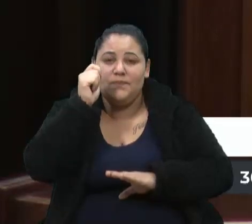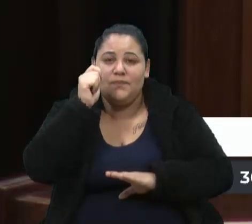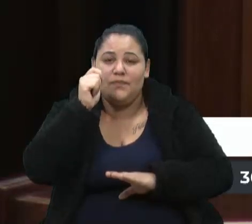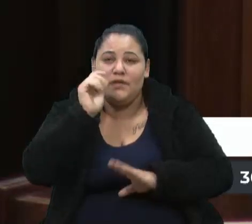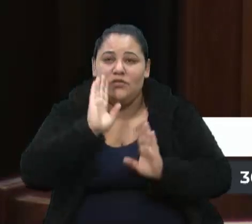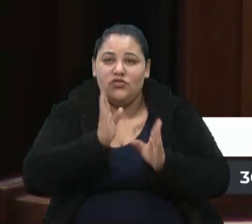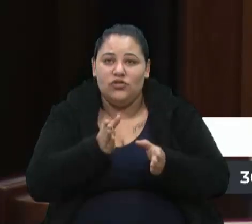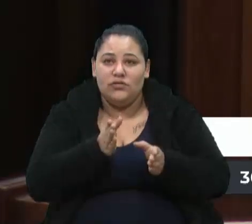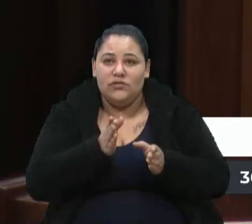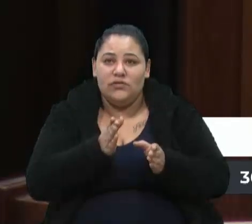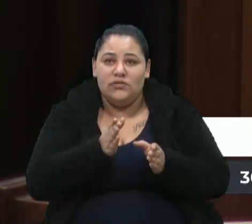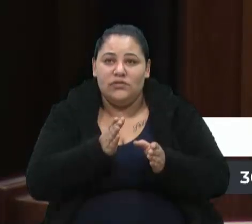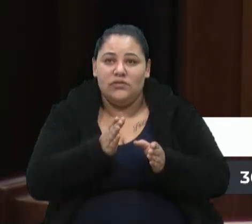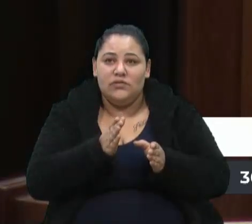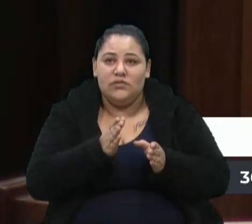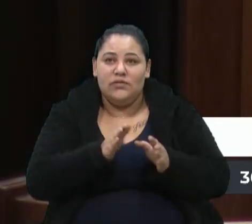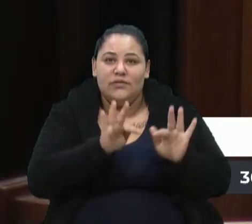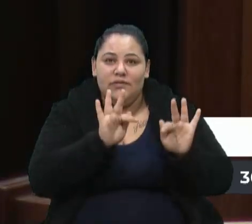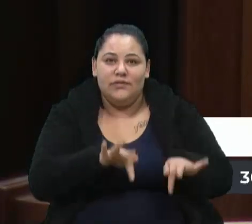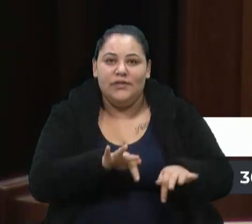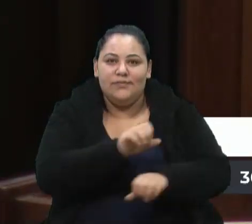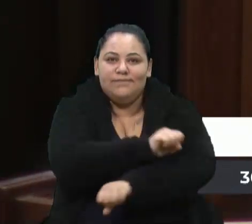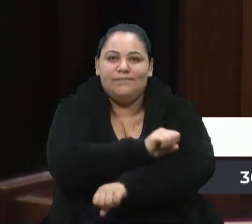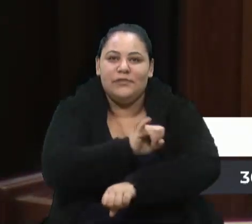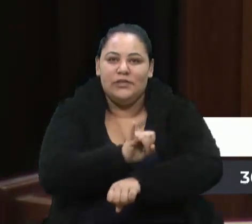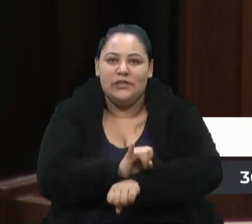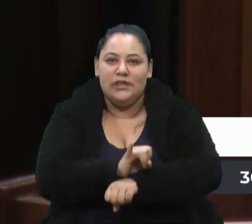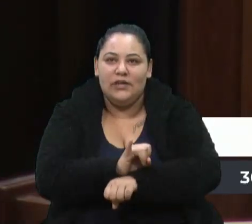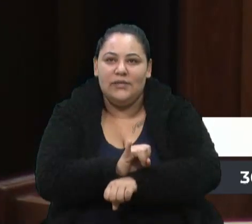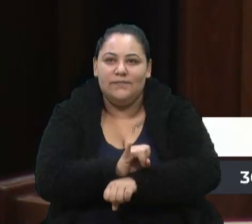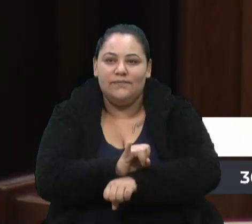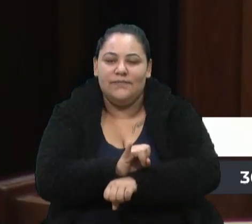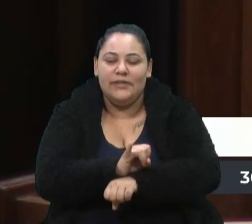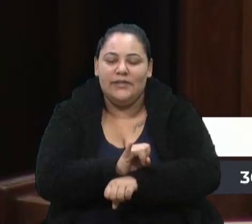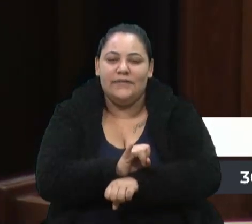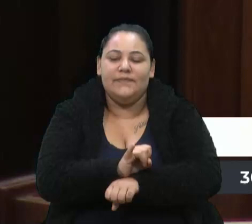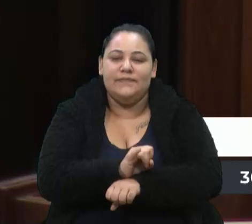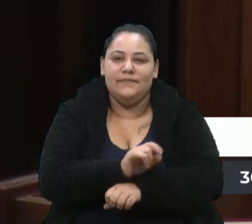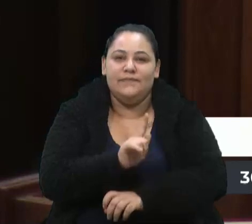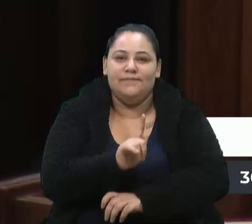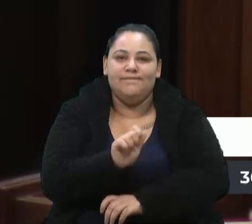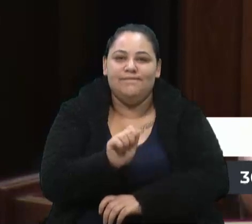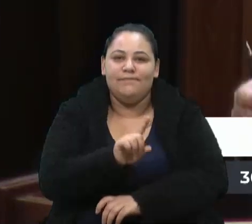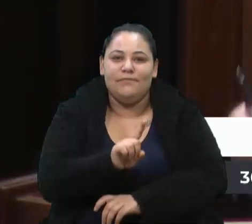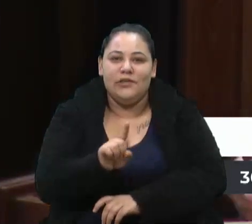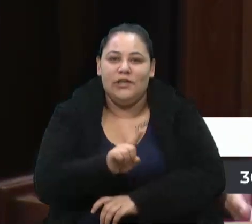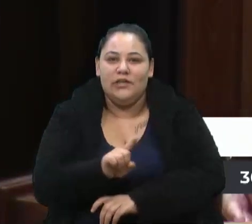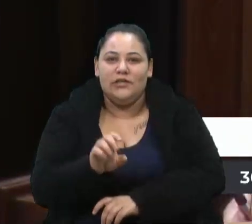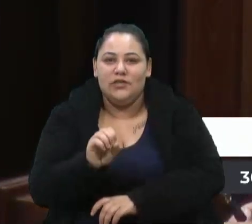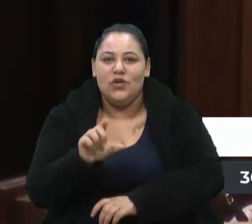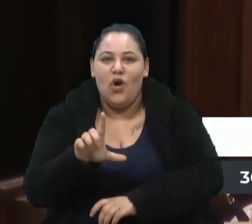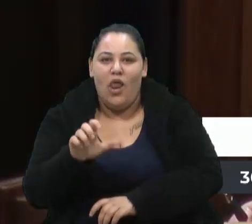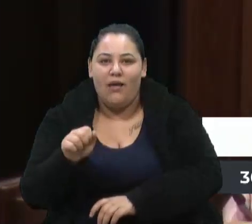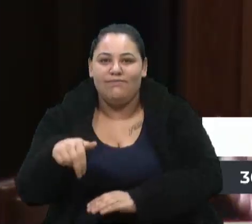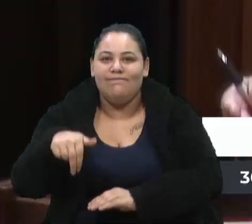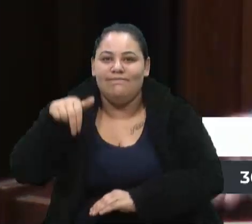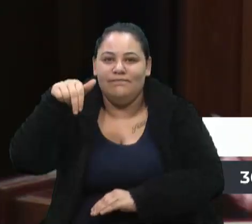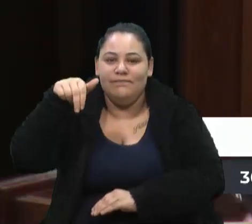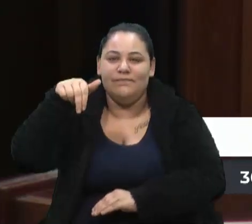decidiram acabar com o cenário de José Gazola Nilo Gazola lá na zona norte um Senai que